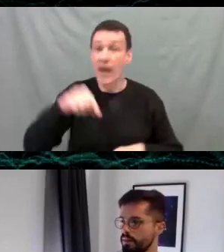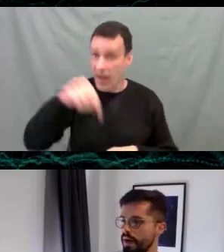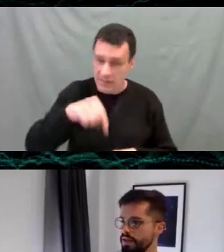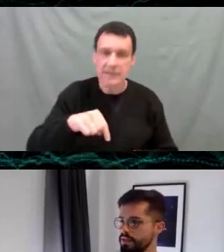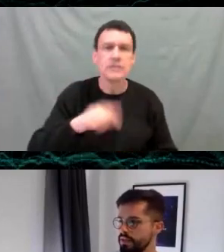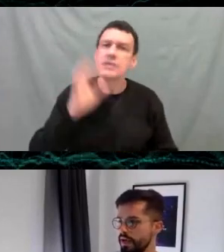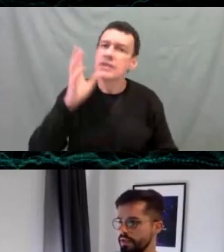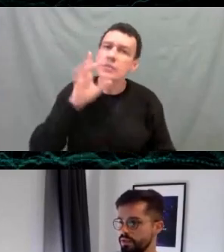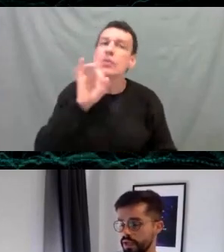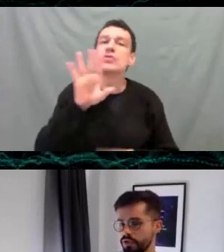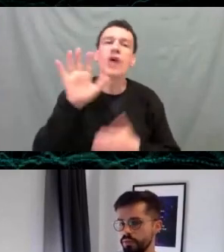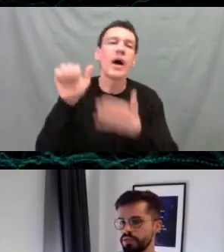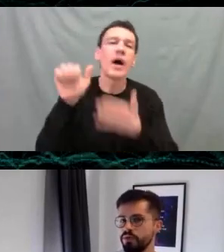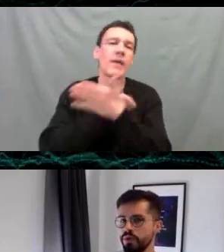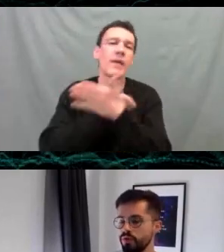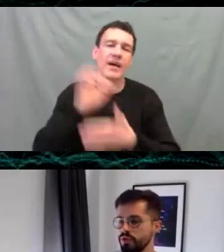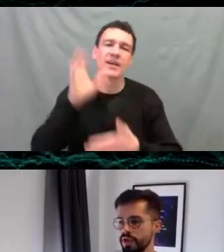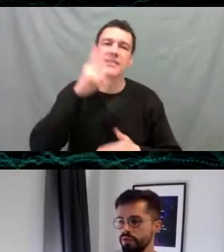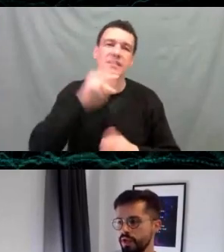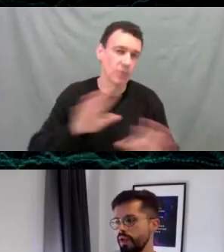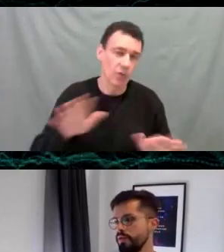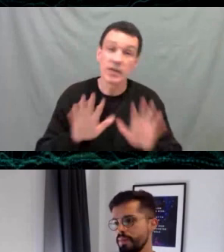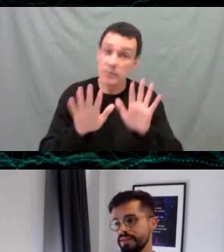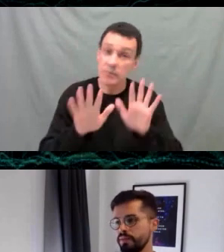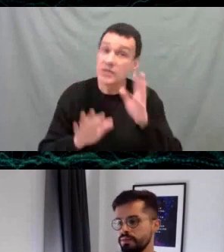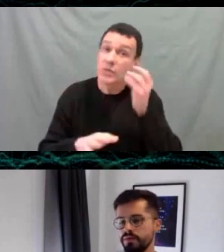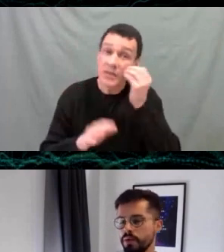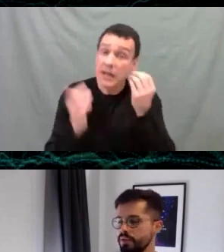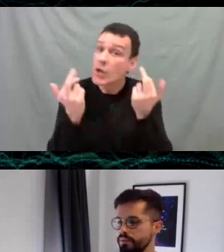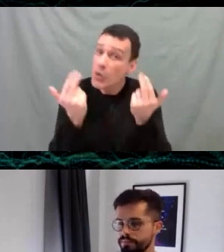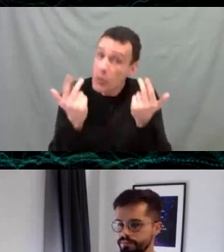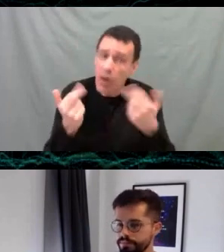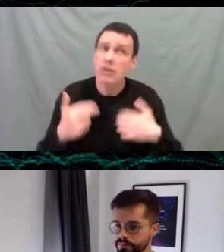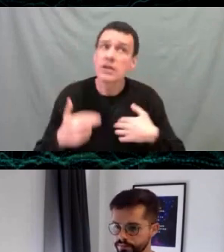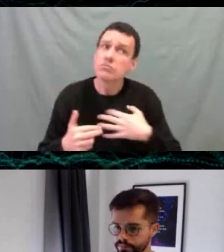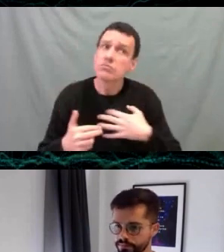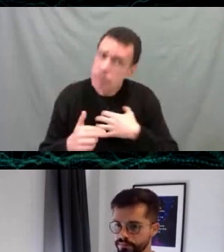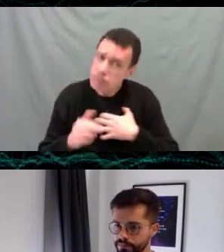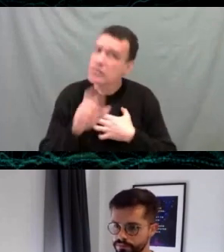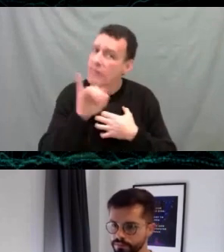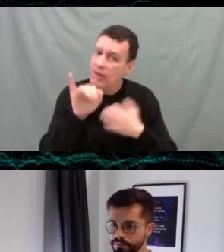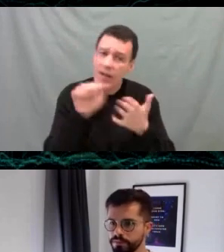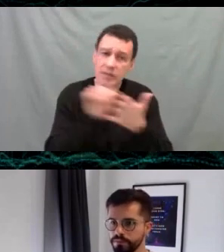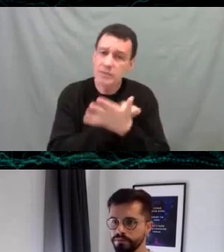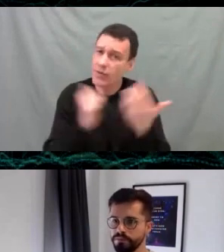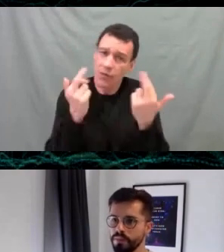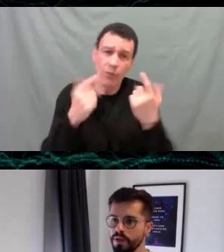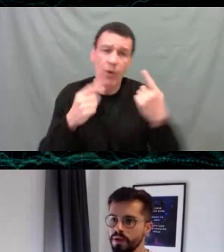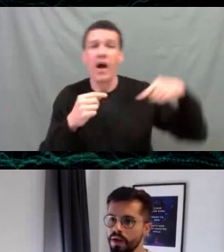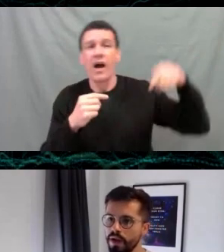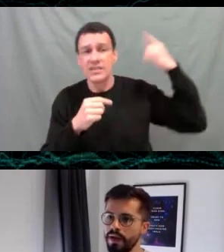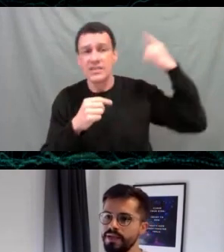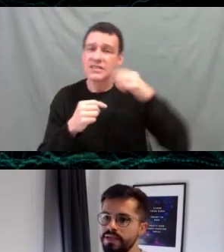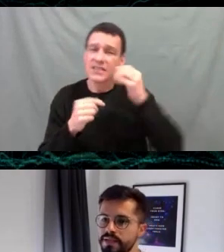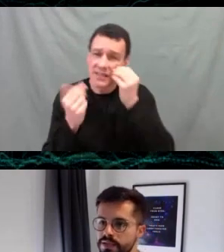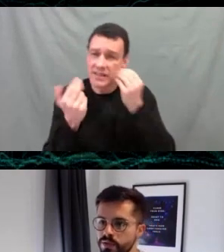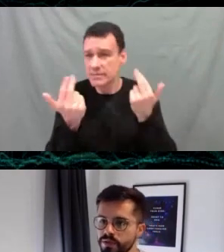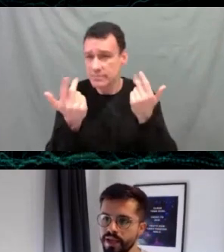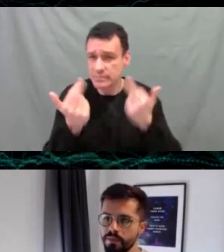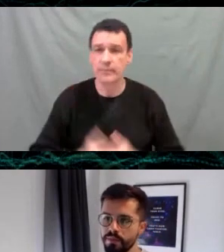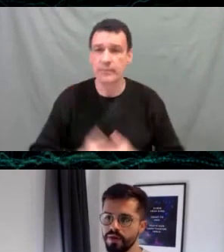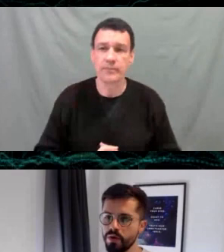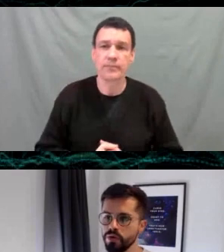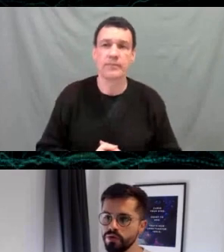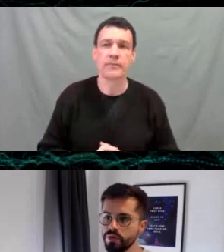Instância mas se o teste é o mesmo eu tô esperando que ele vai passar da mesma forma tá e a